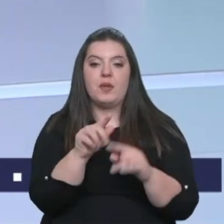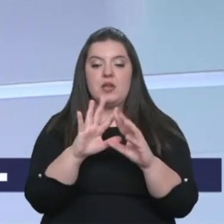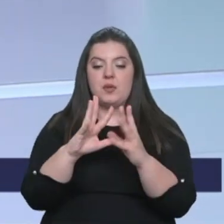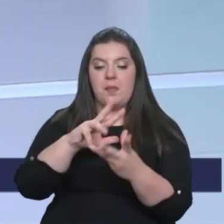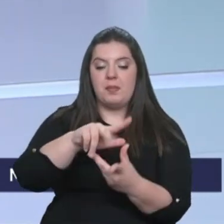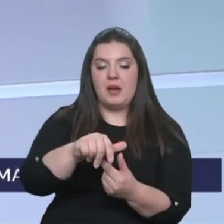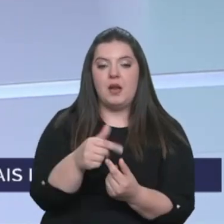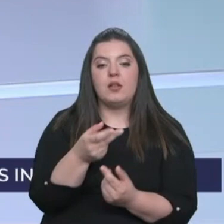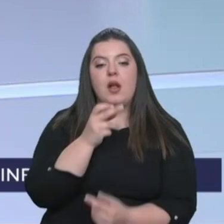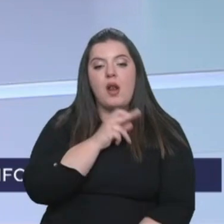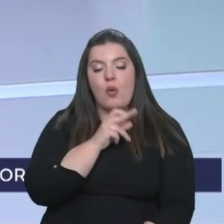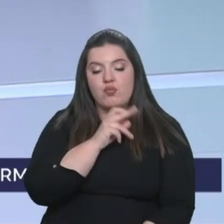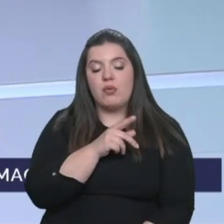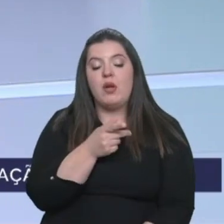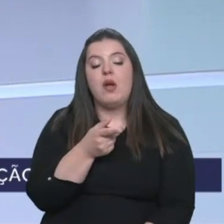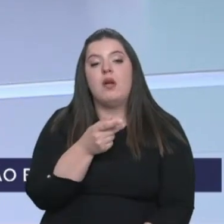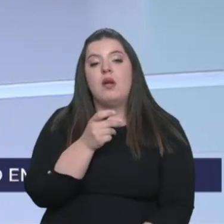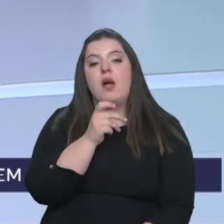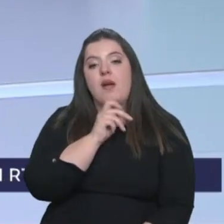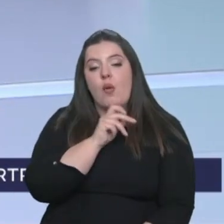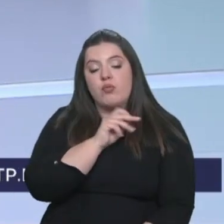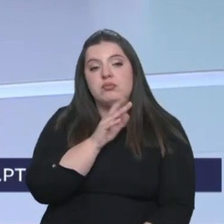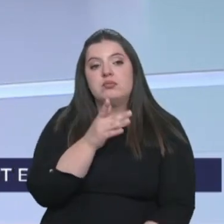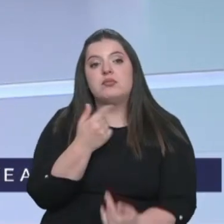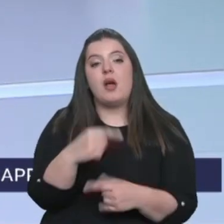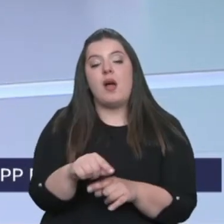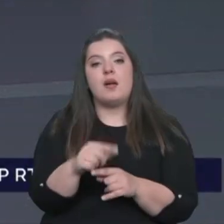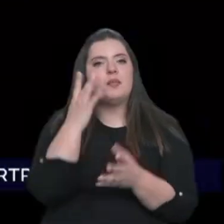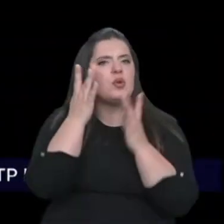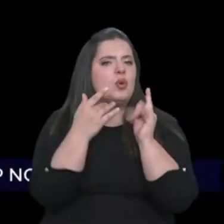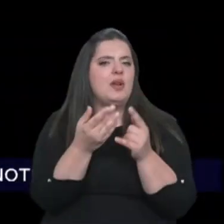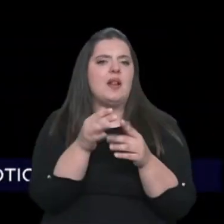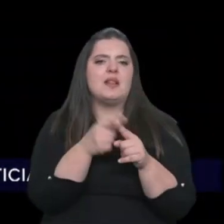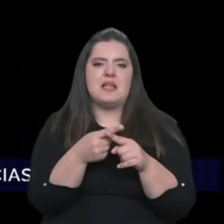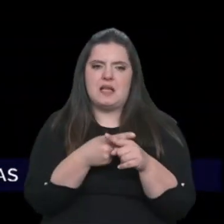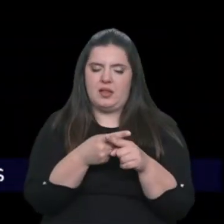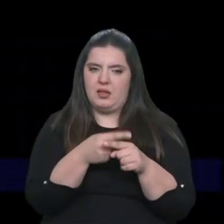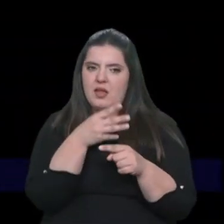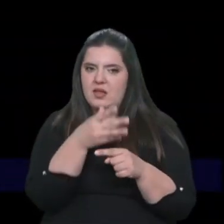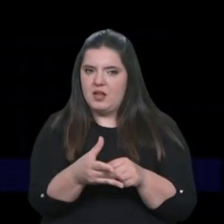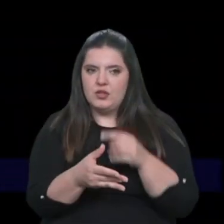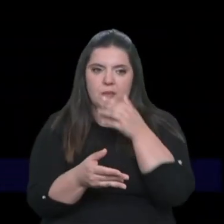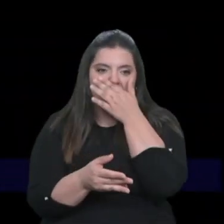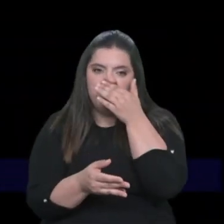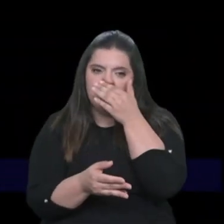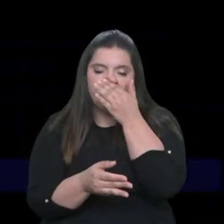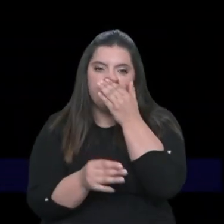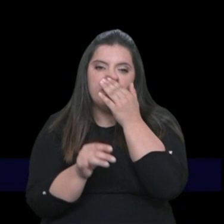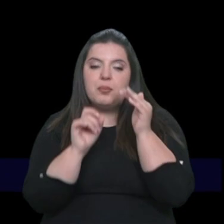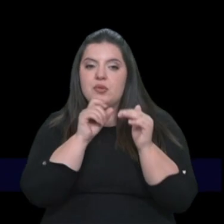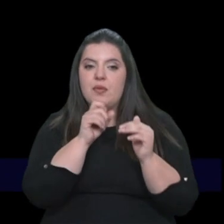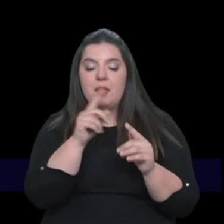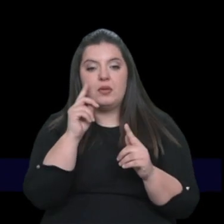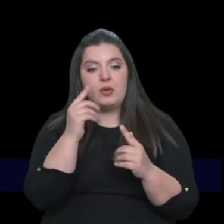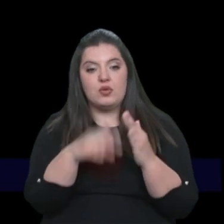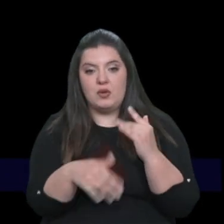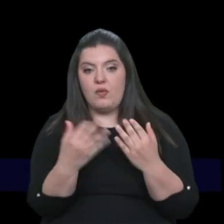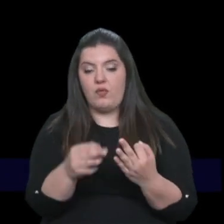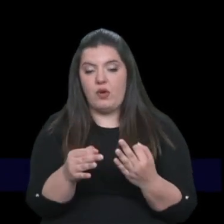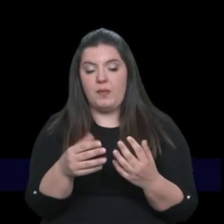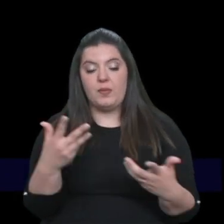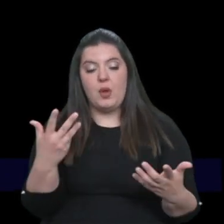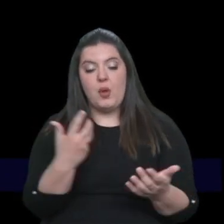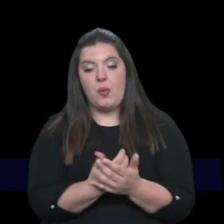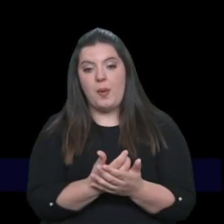anão. Surge agora uma teoria interessante que diz que, muito provavelmente, o que terá acontecido é que um